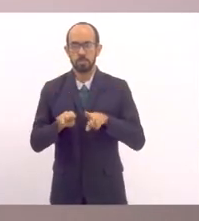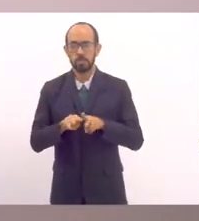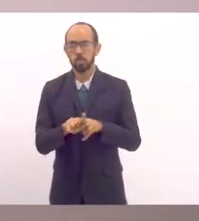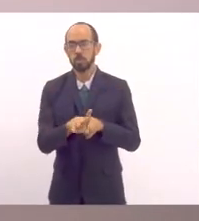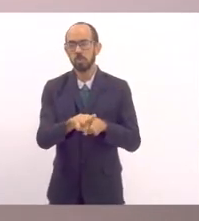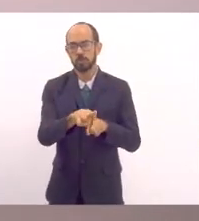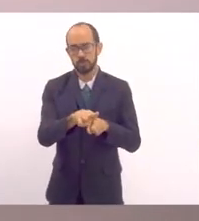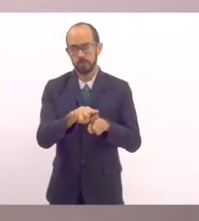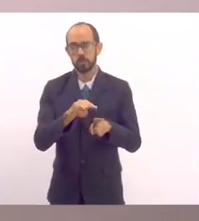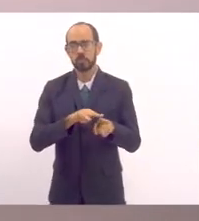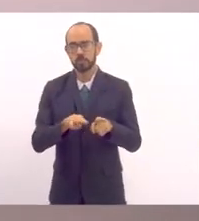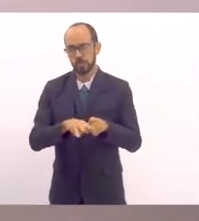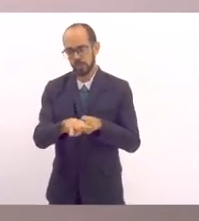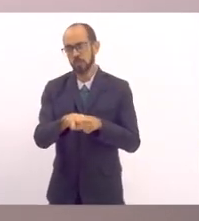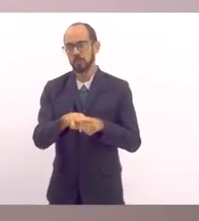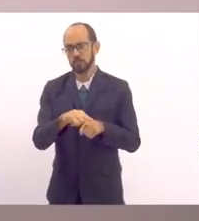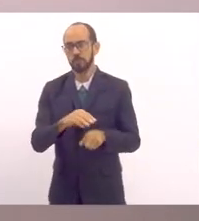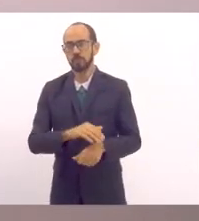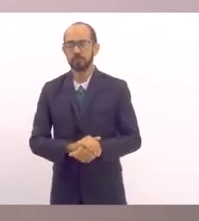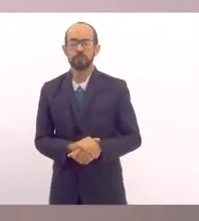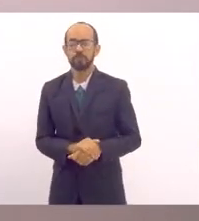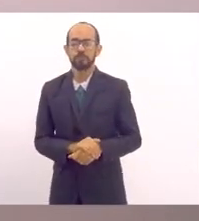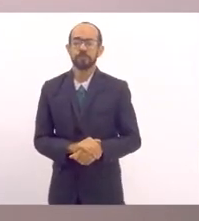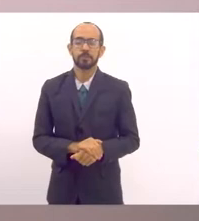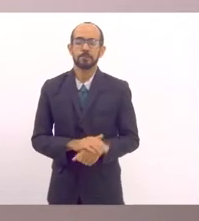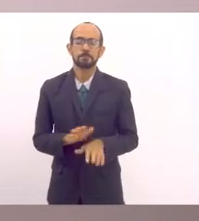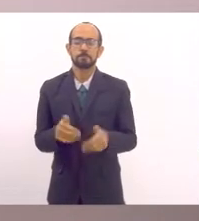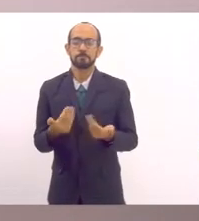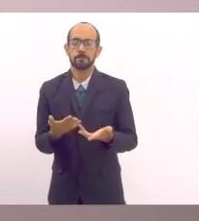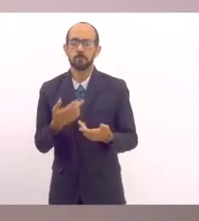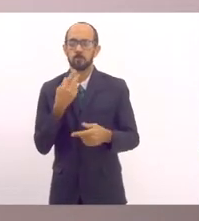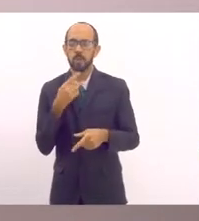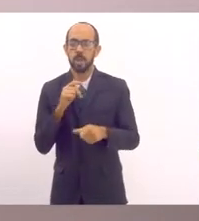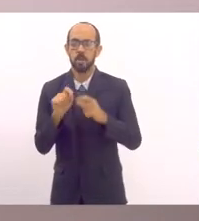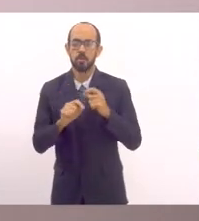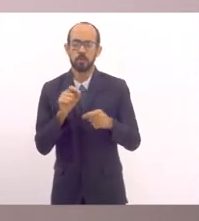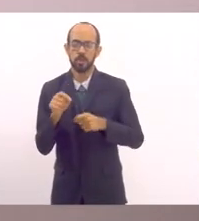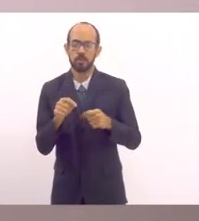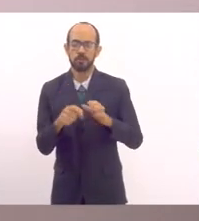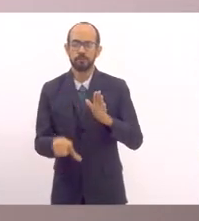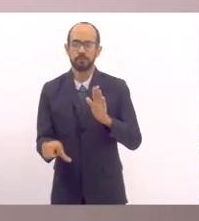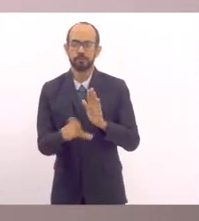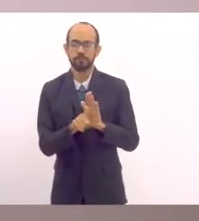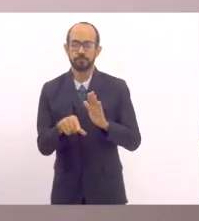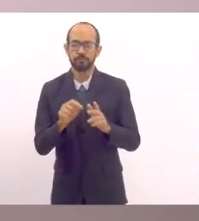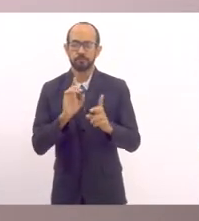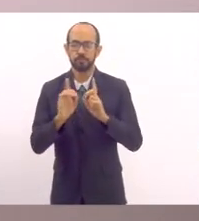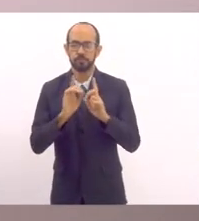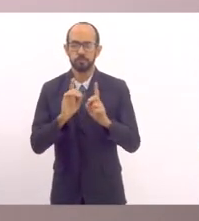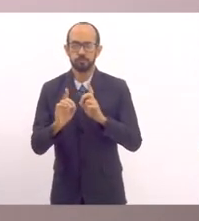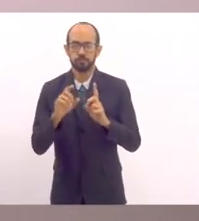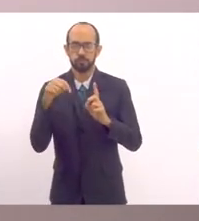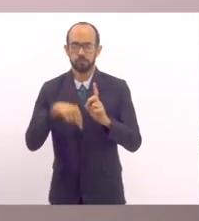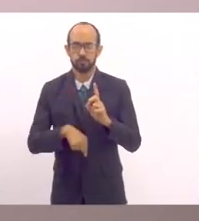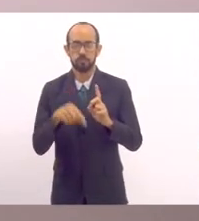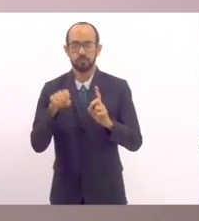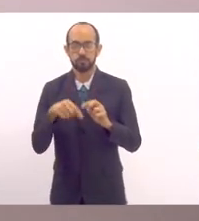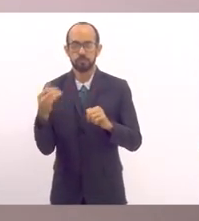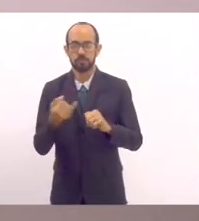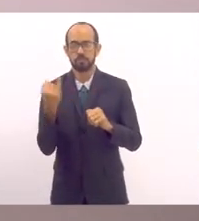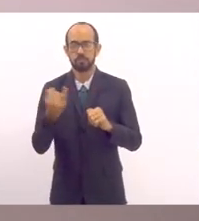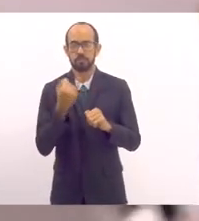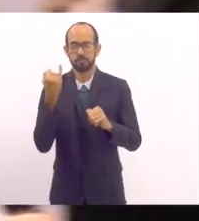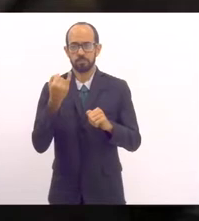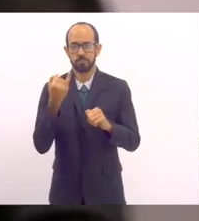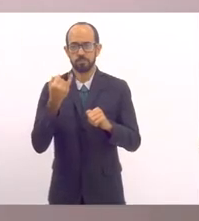né? Bom, dizer o seguinte, a lei que a gente vai debater hoje aqui é uma lei muito importante. É a